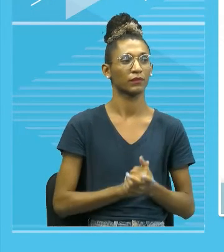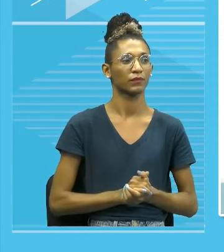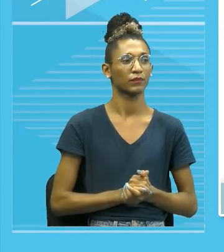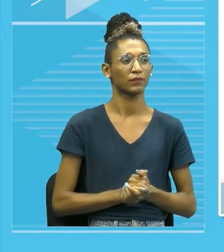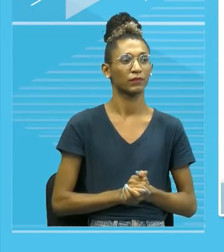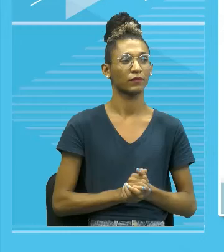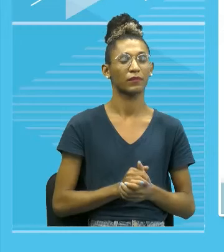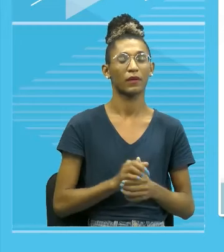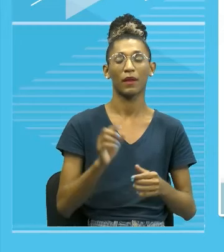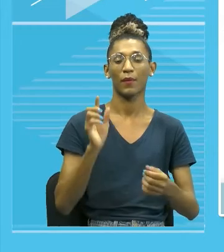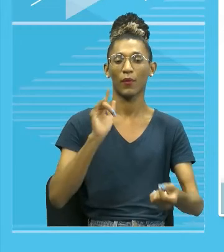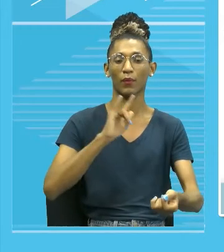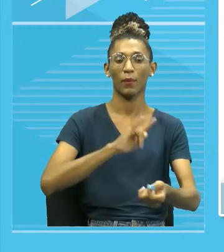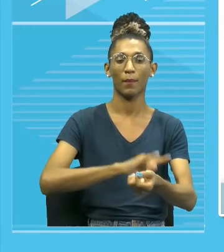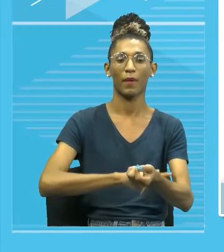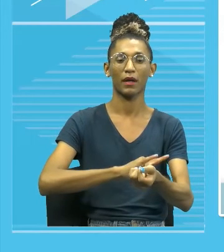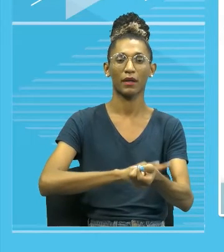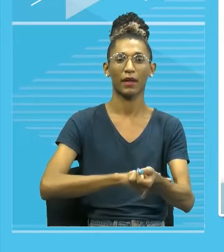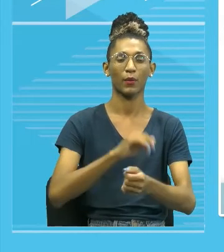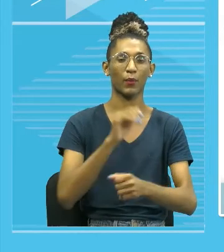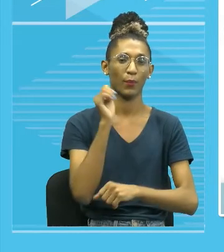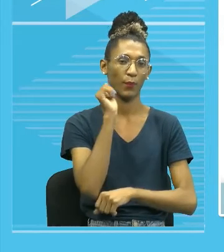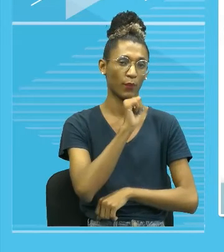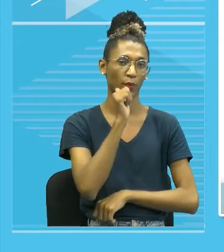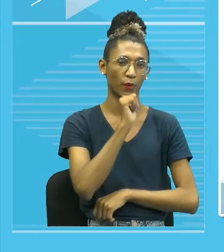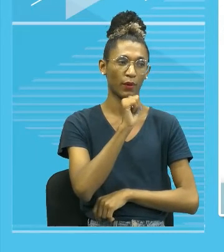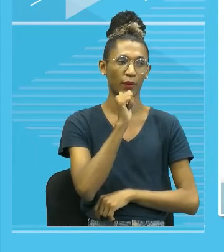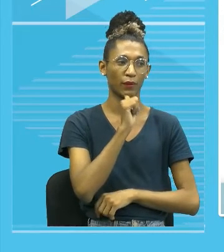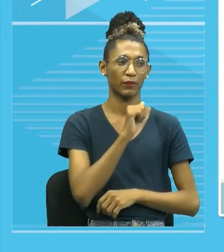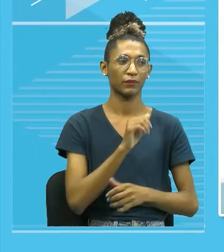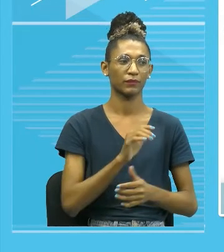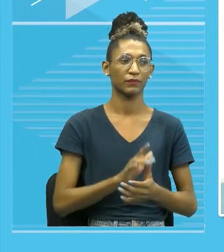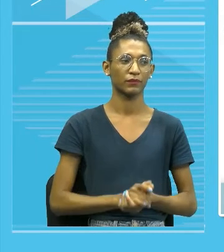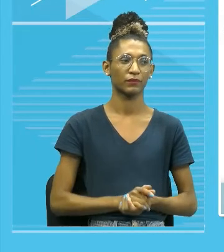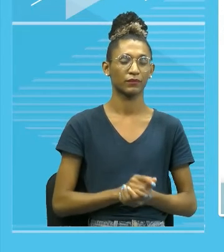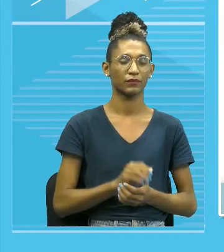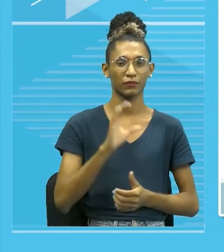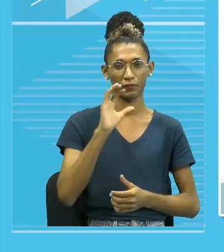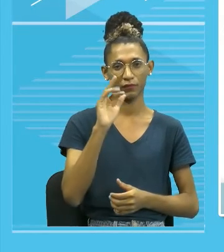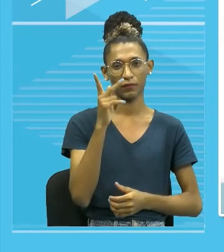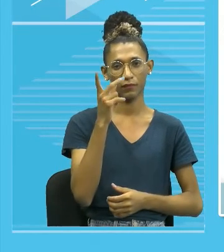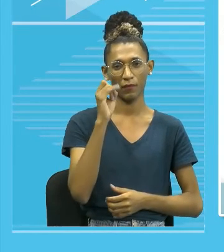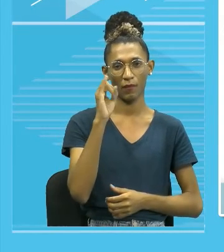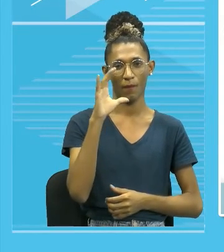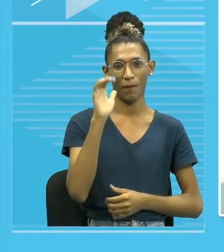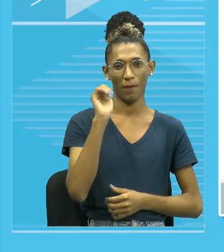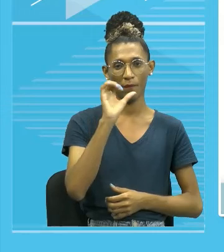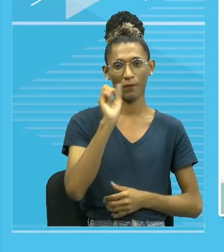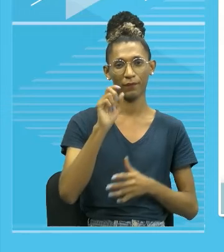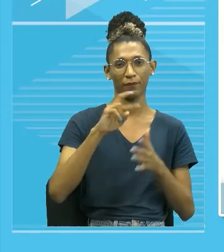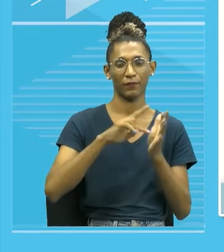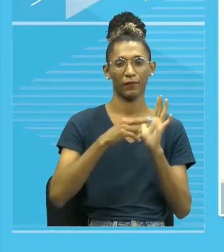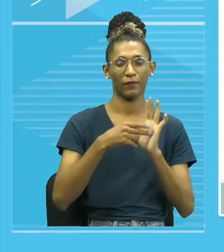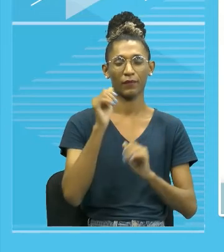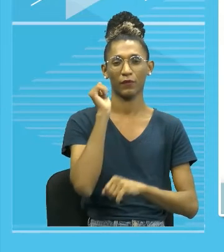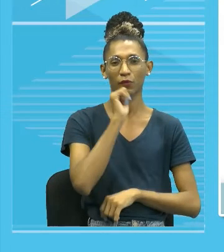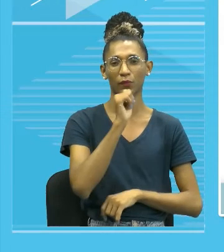banheiro feminino né dicas garotas meninas também pode chamar de banho